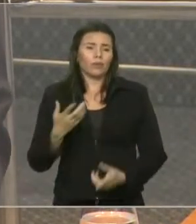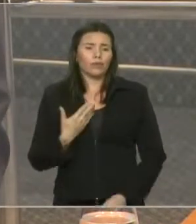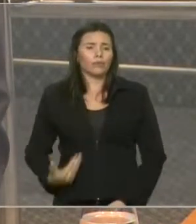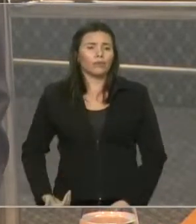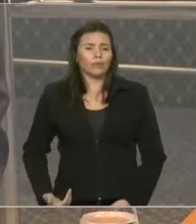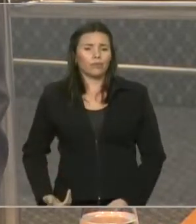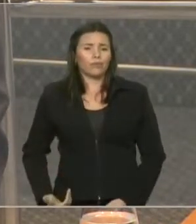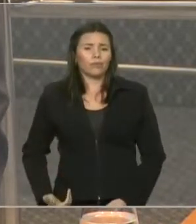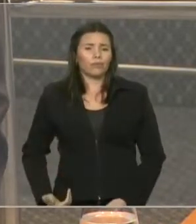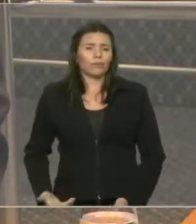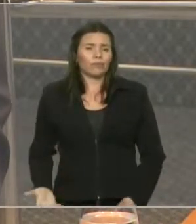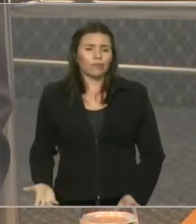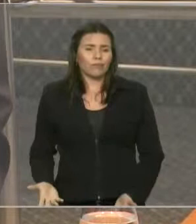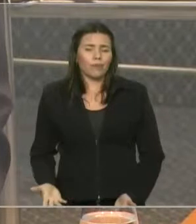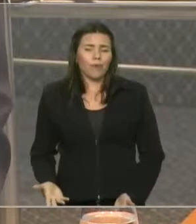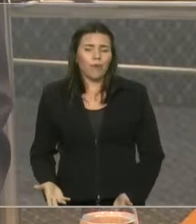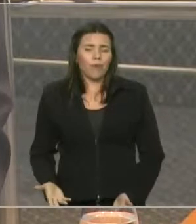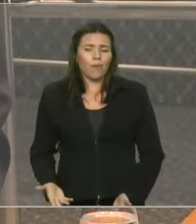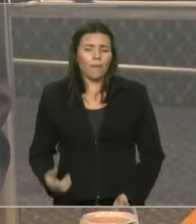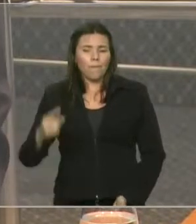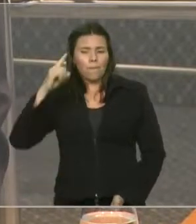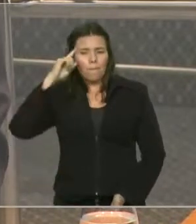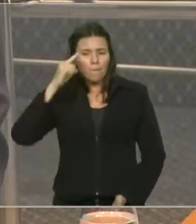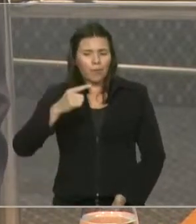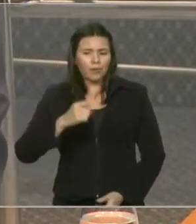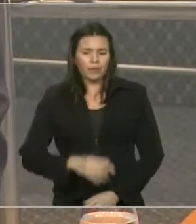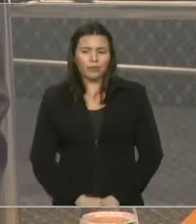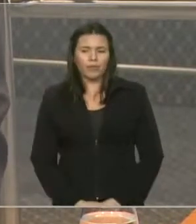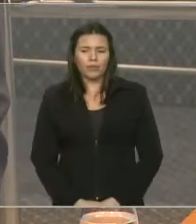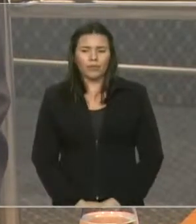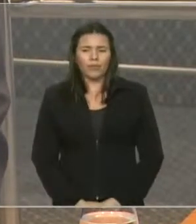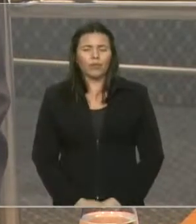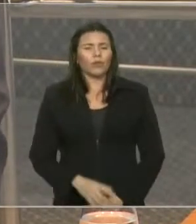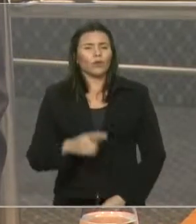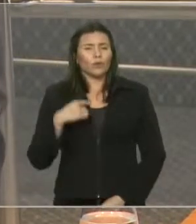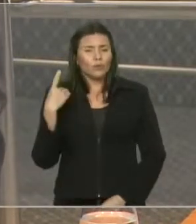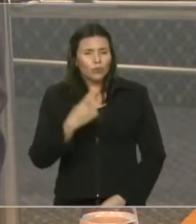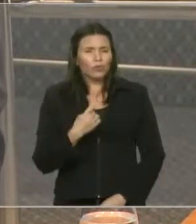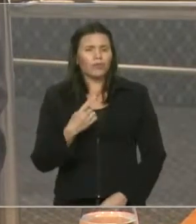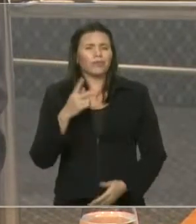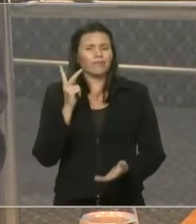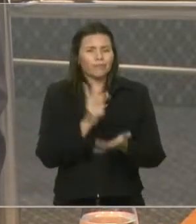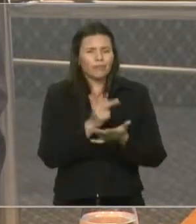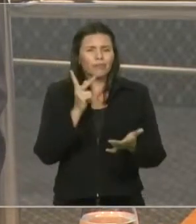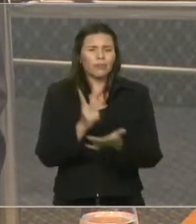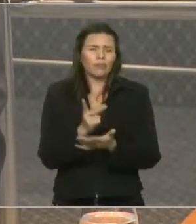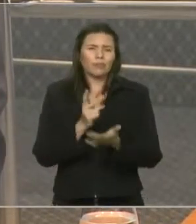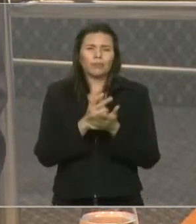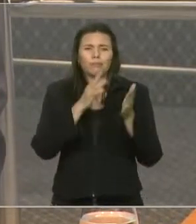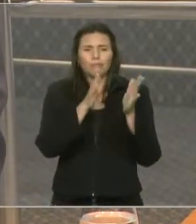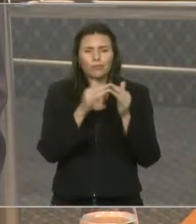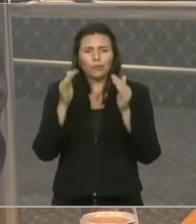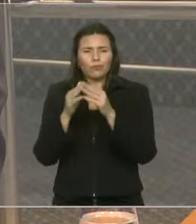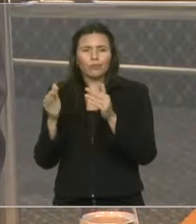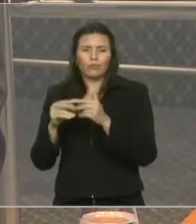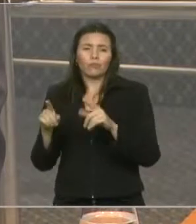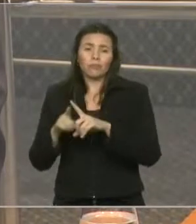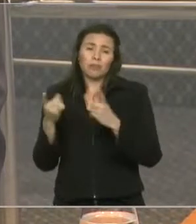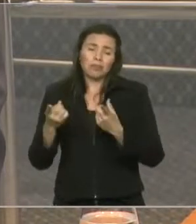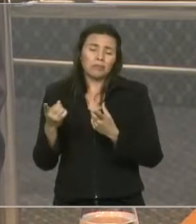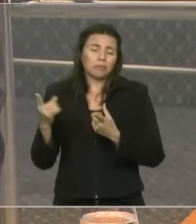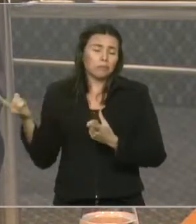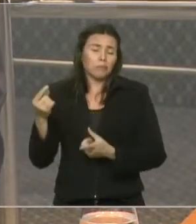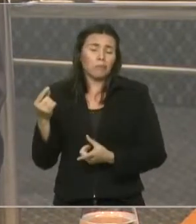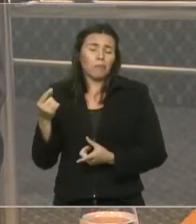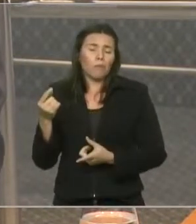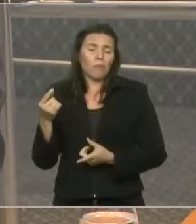Aqui, na verdade, nós passamos o dia todos pedindo. Vocês, Vitor, boa sorte, sucesso. A você,